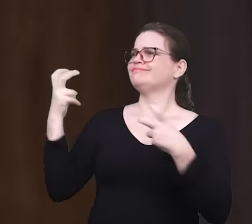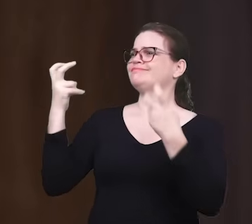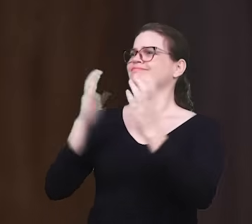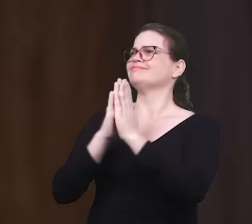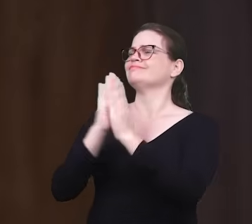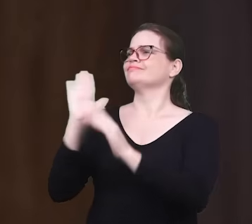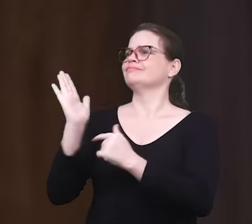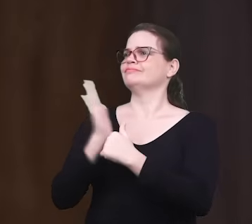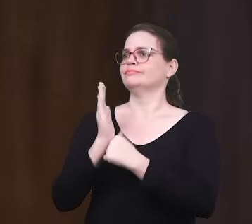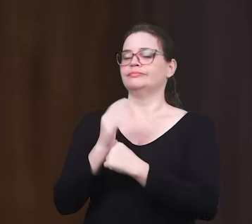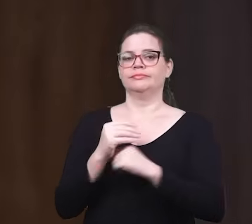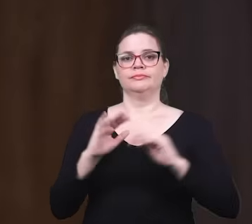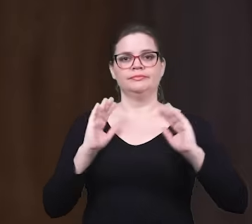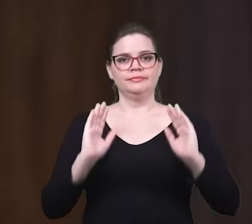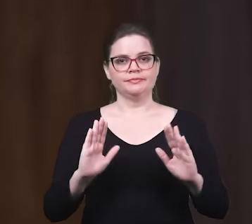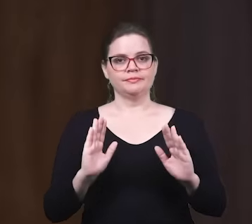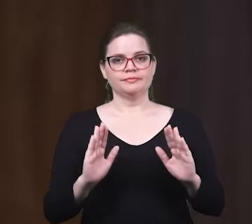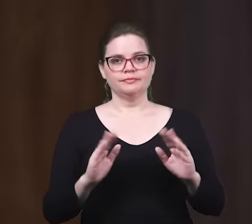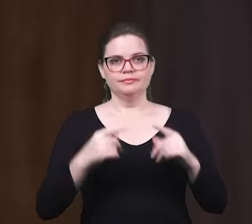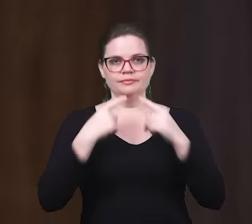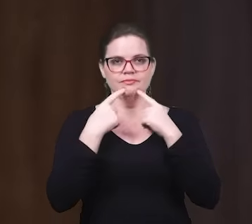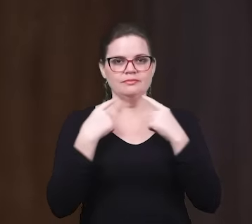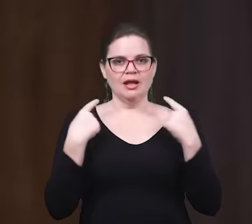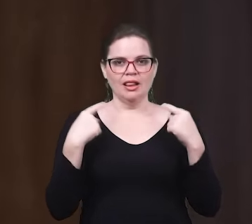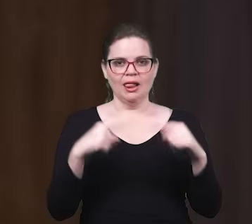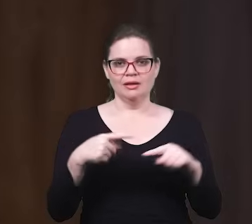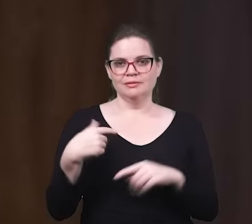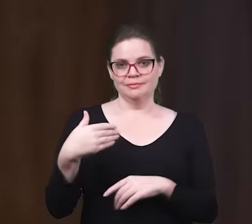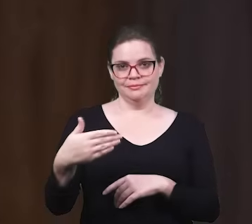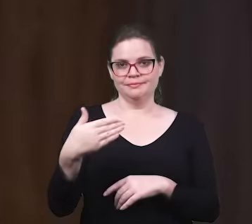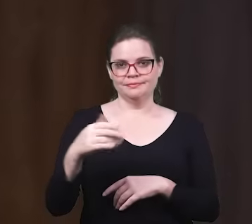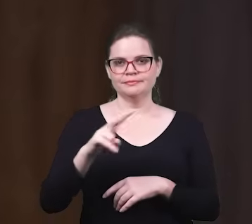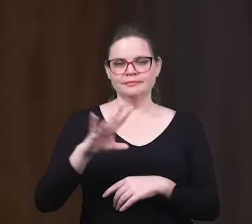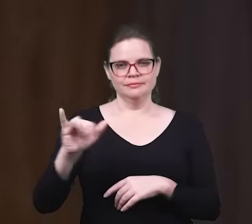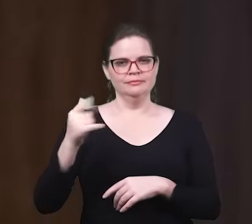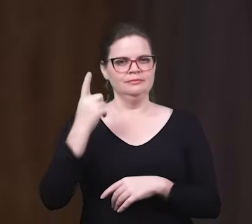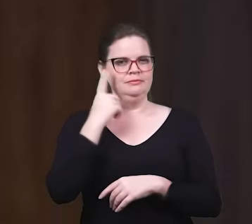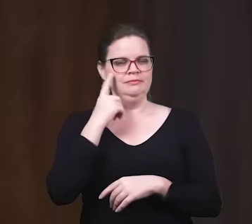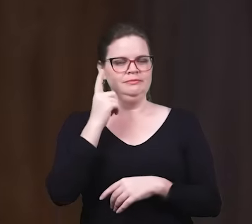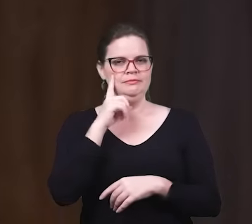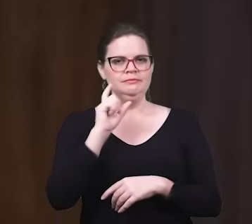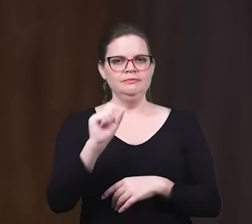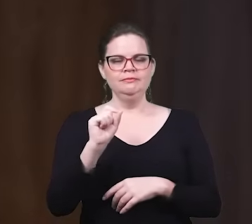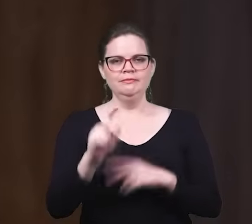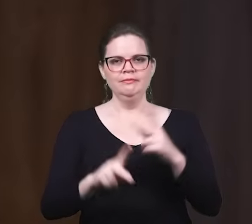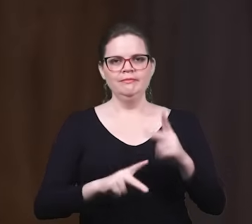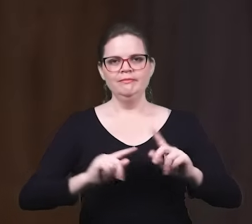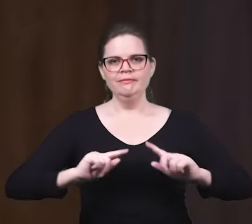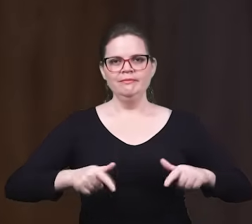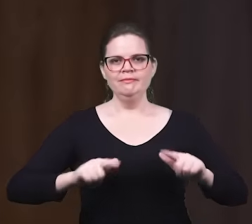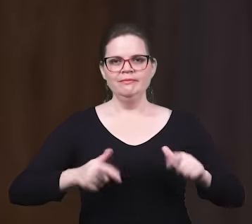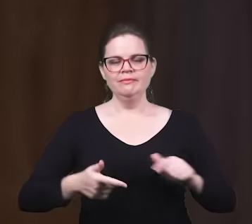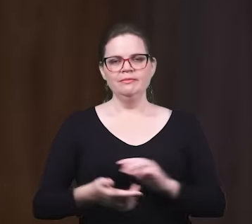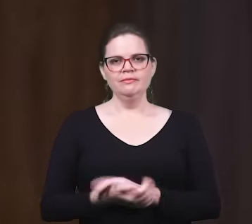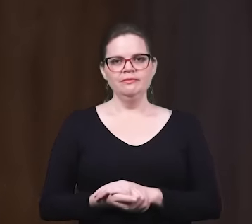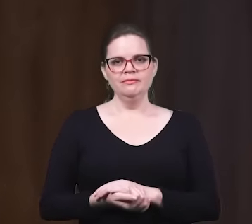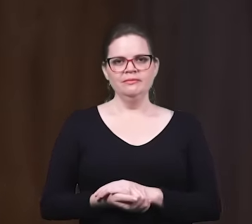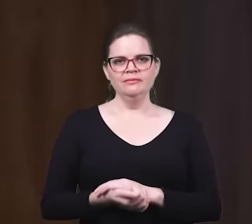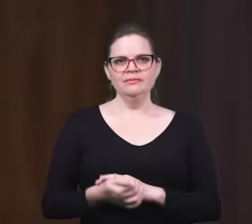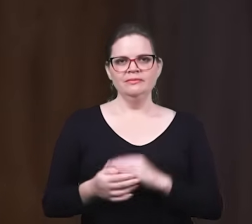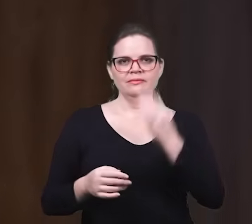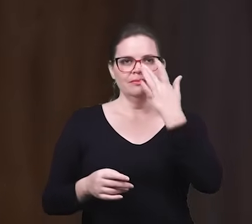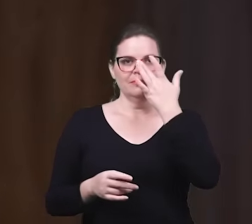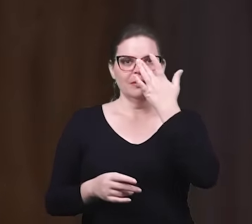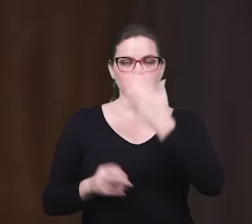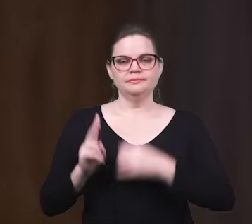E a murmuração, meus queridos, nesses próximos programas, nós vamos ver que o povo de Israel